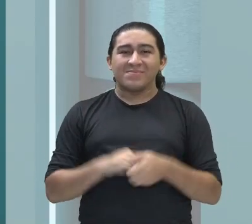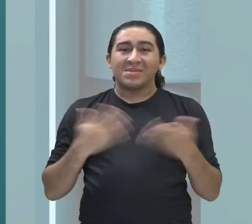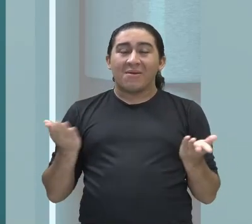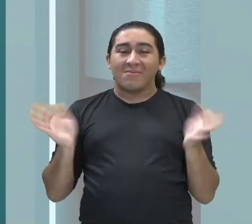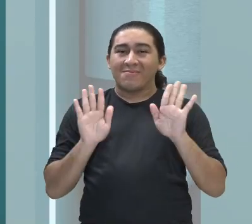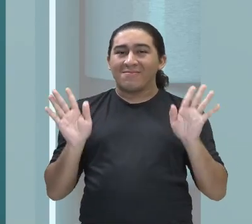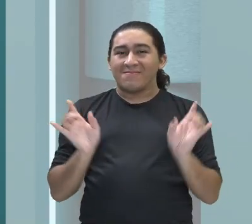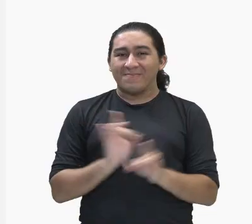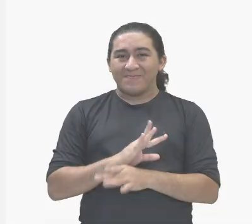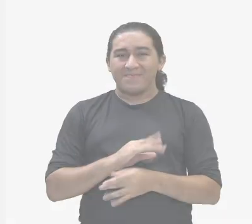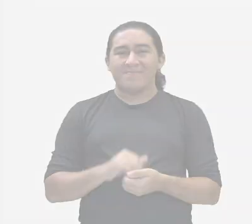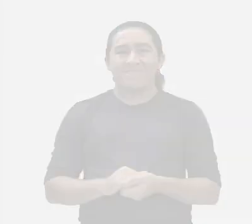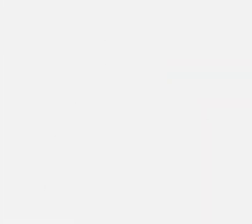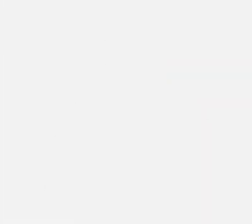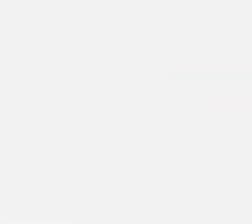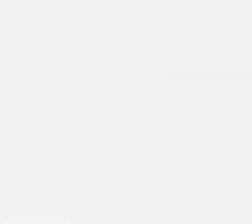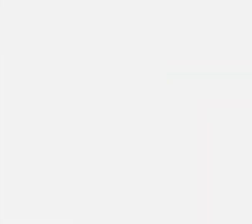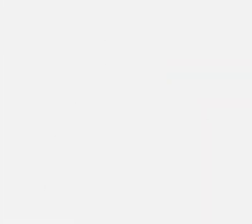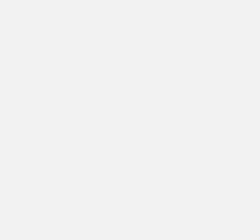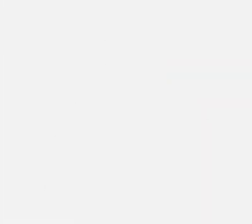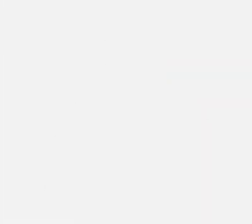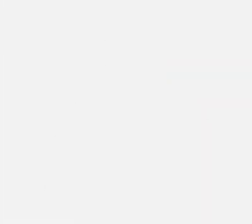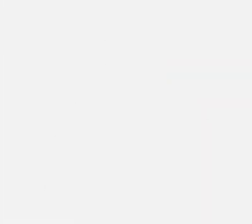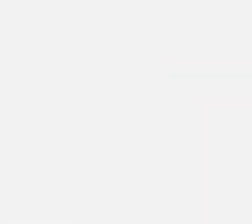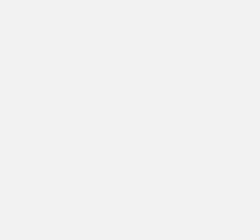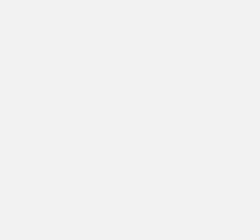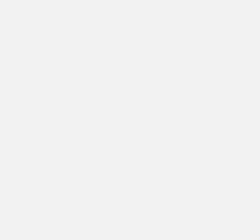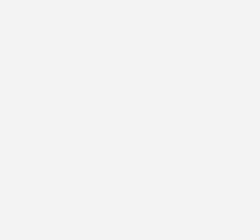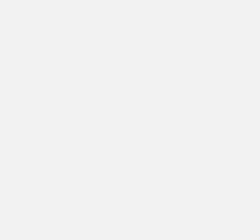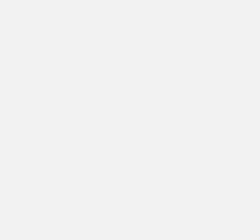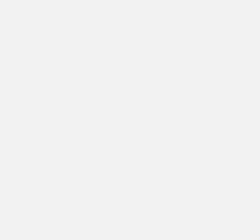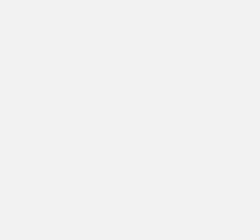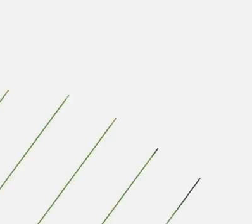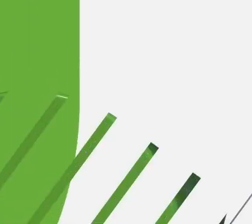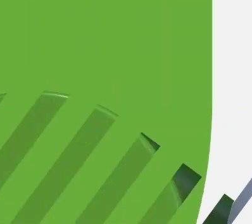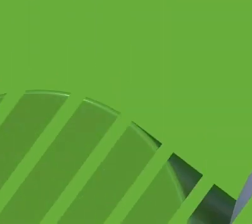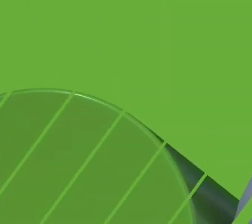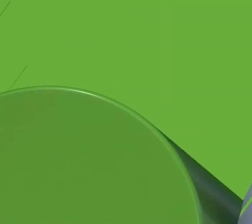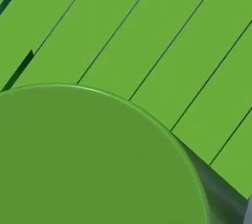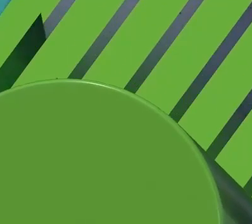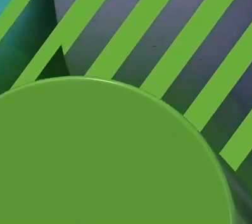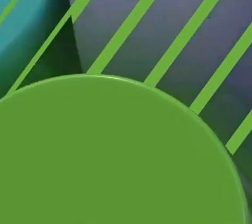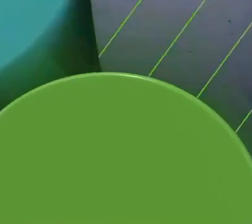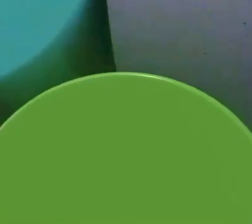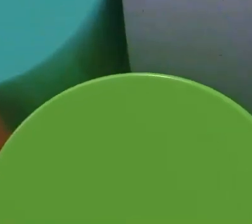gente vai ficando por aqui.